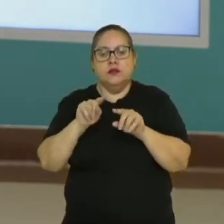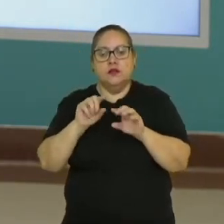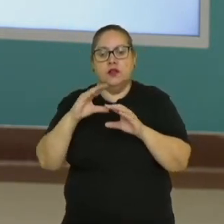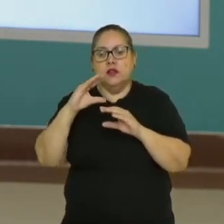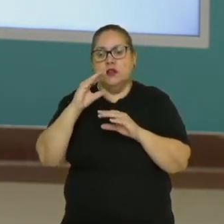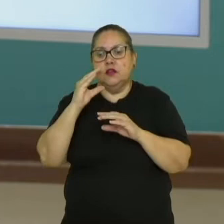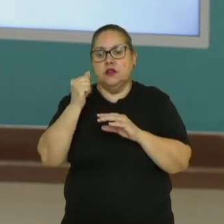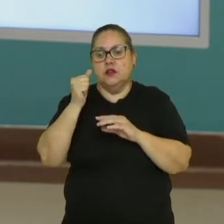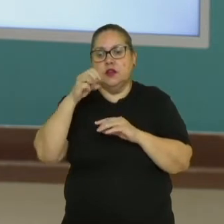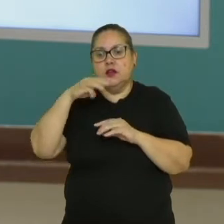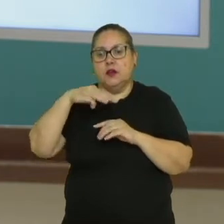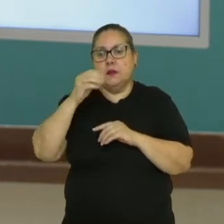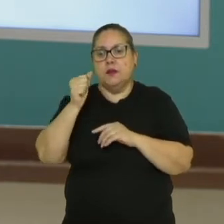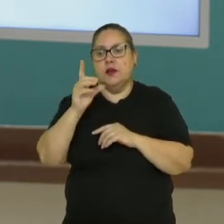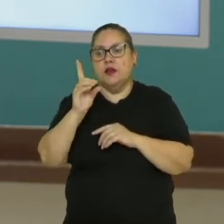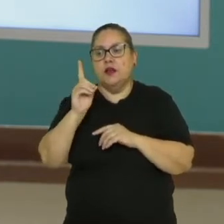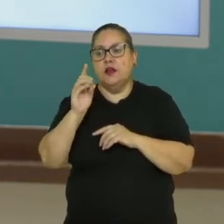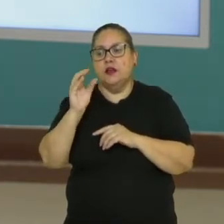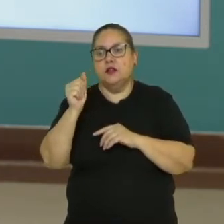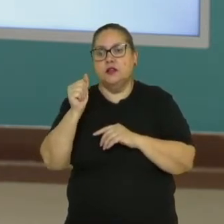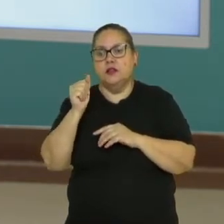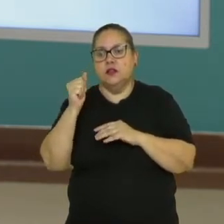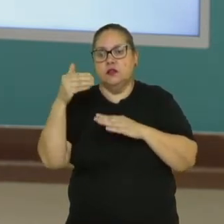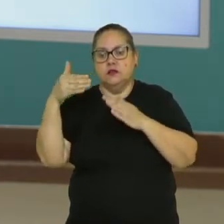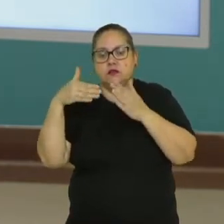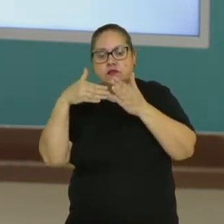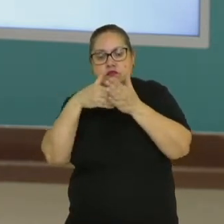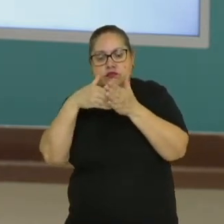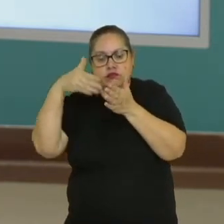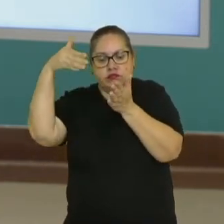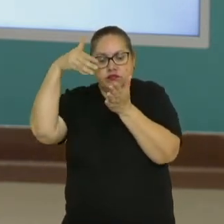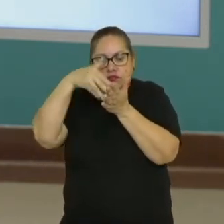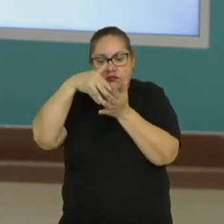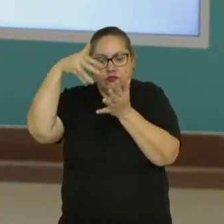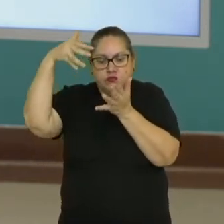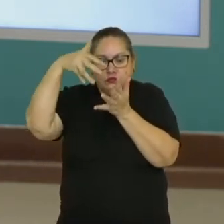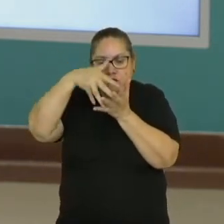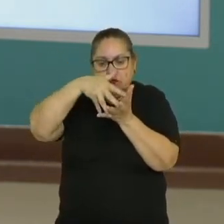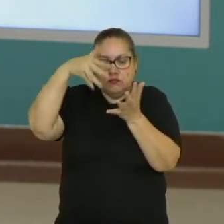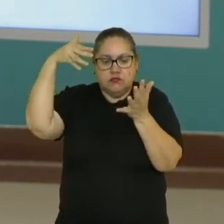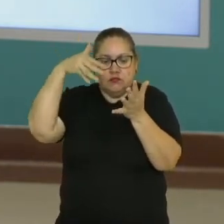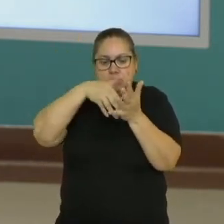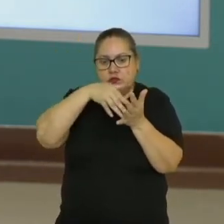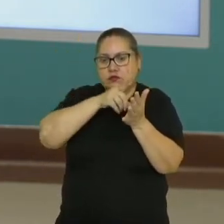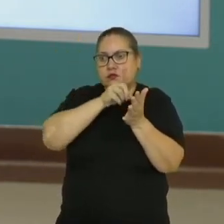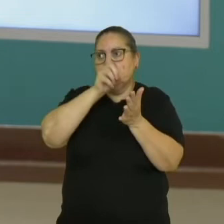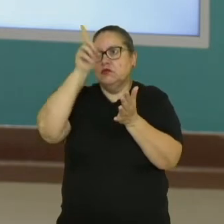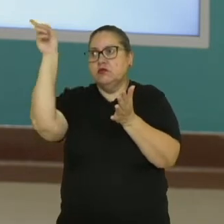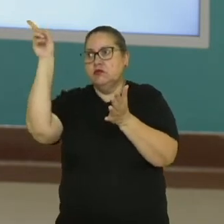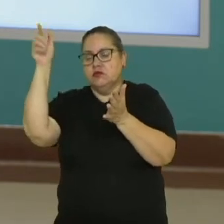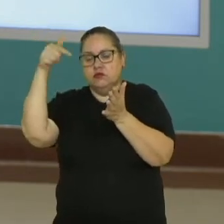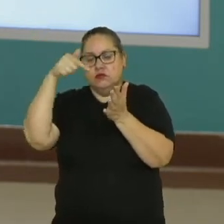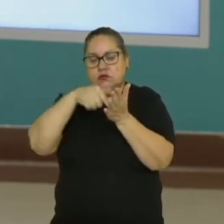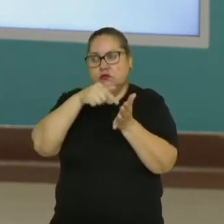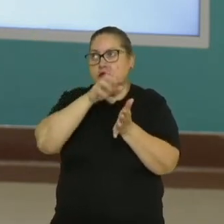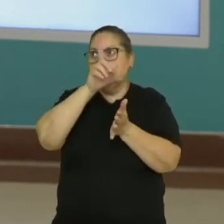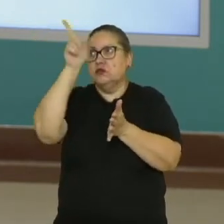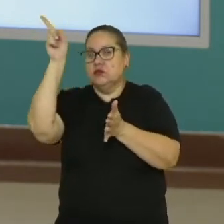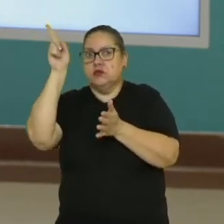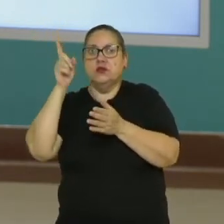ozônio filtra, é uma barreira, e muitos desses raios batem e retornam para o